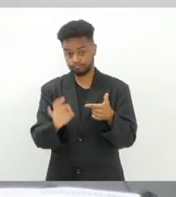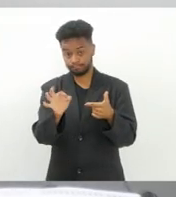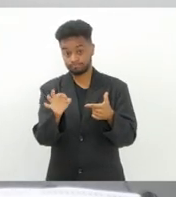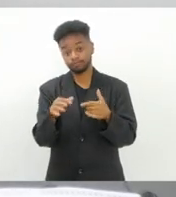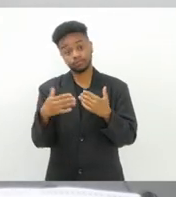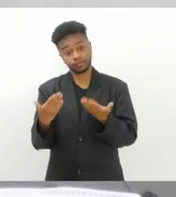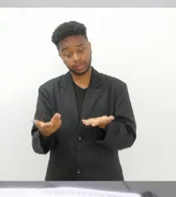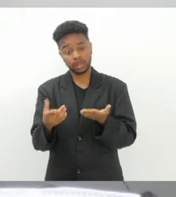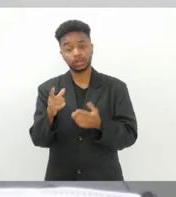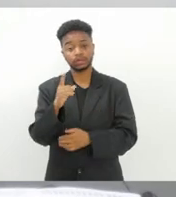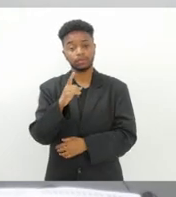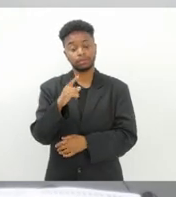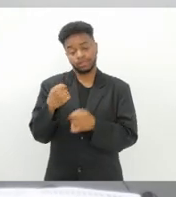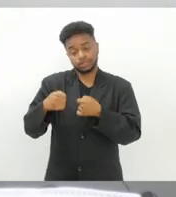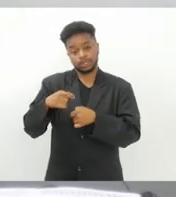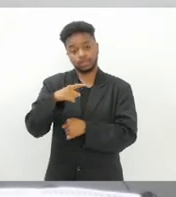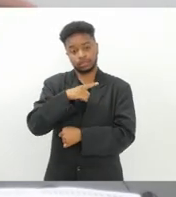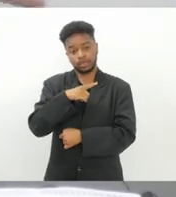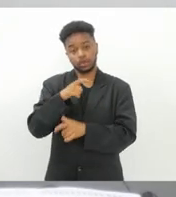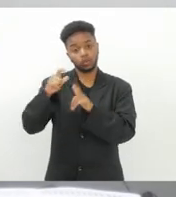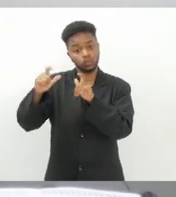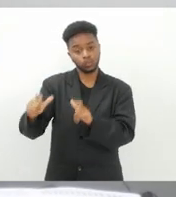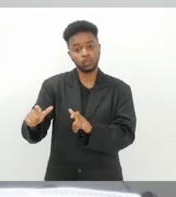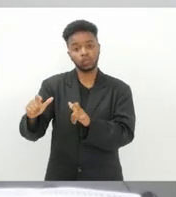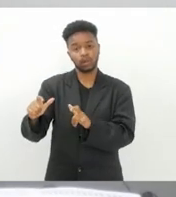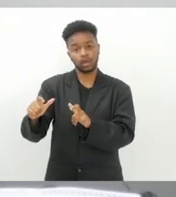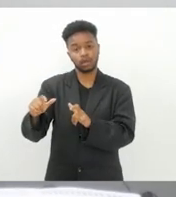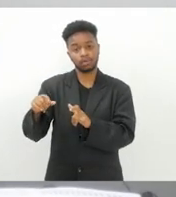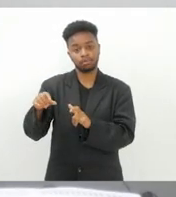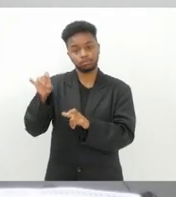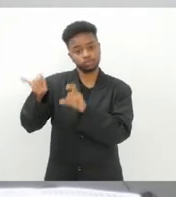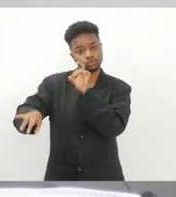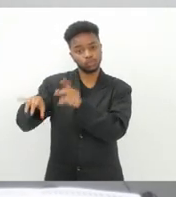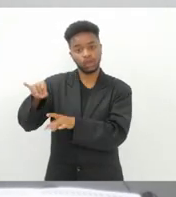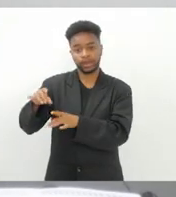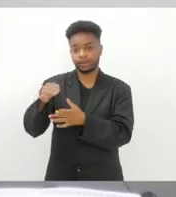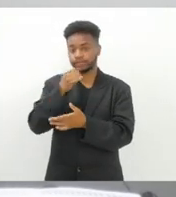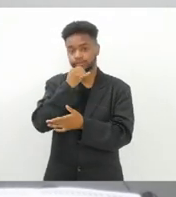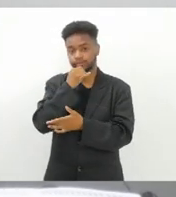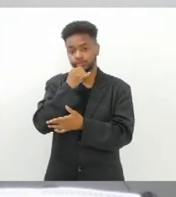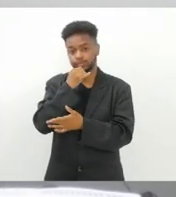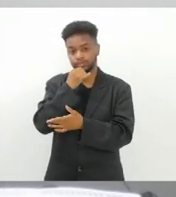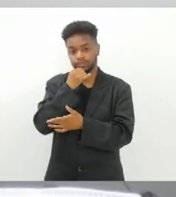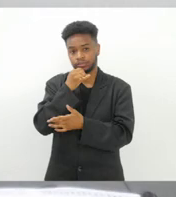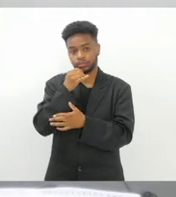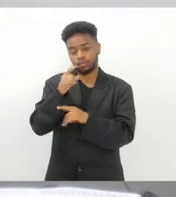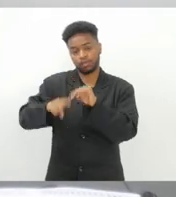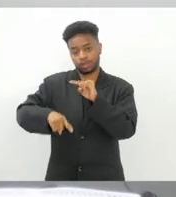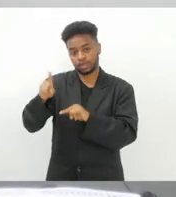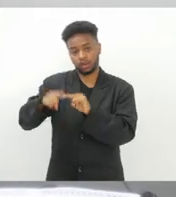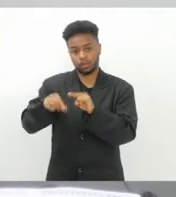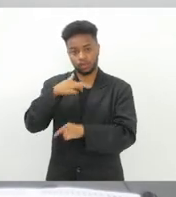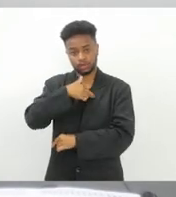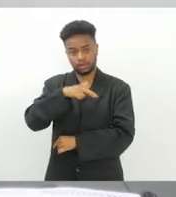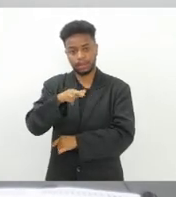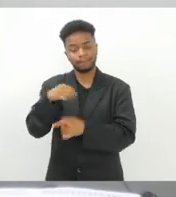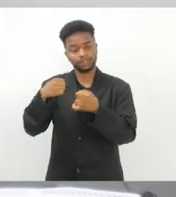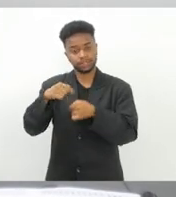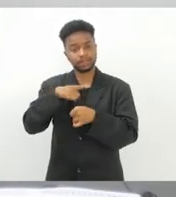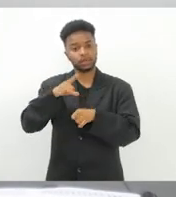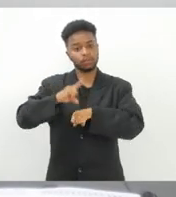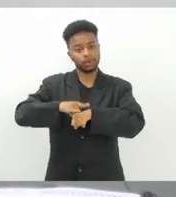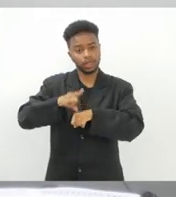esses equipamentos, ter um lugar para botar o resíduo de uma ação religiosa, ter um banheiro, ter